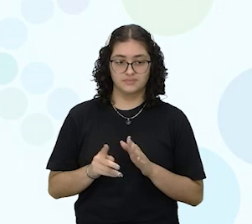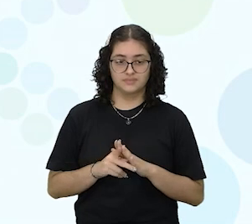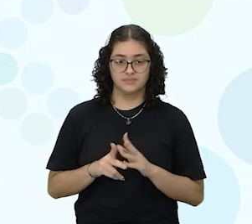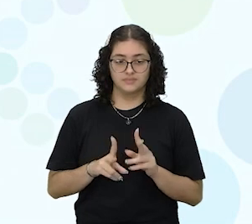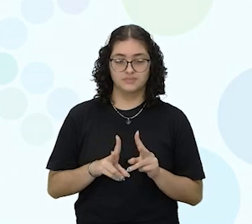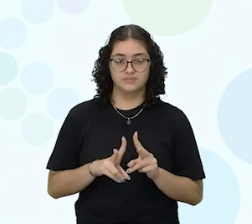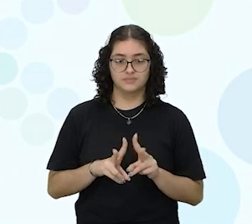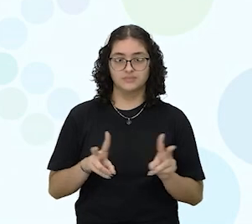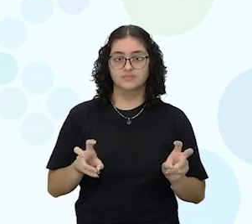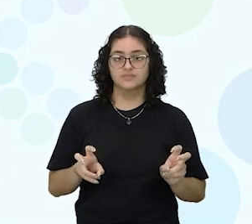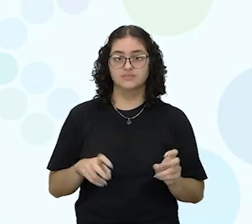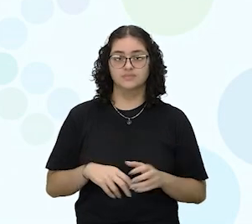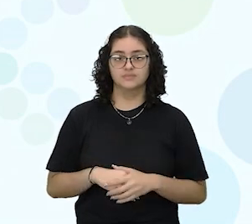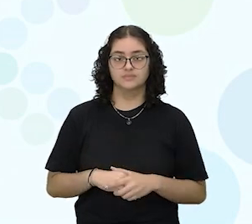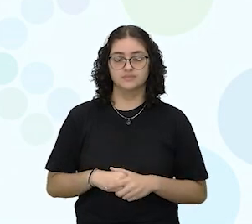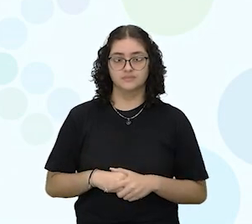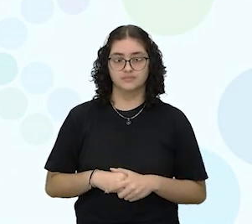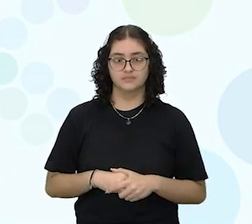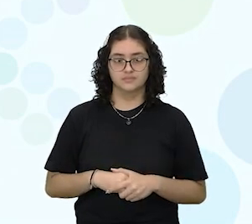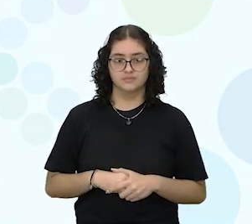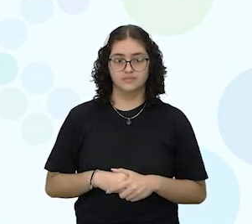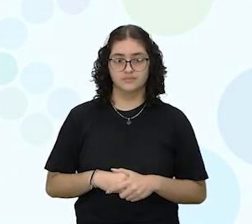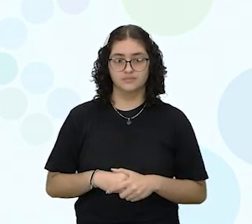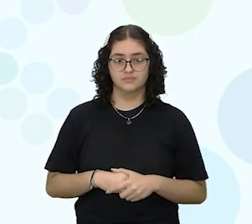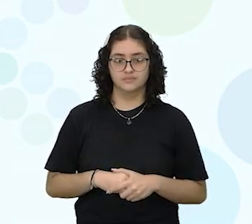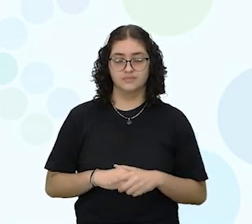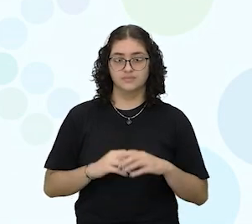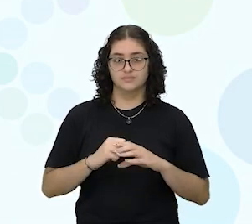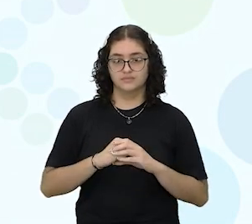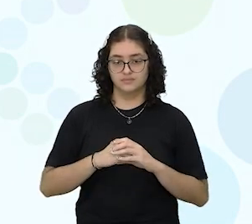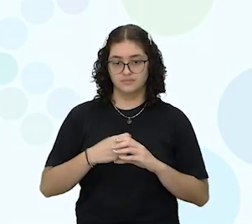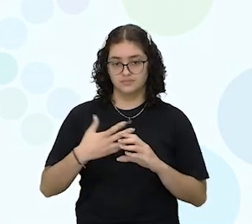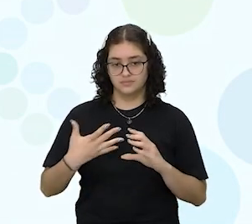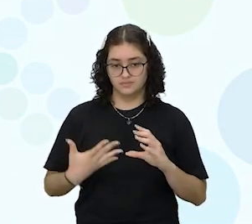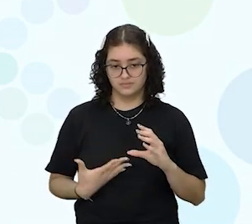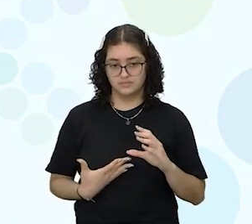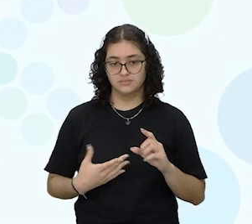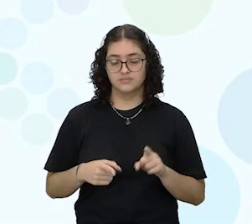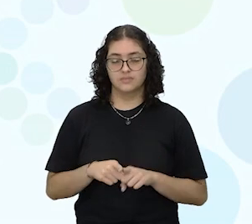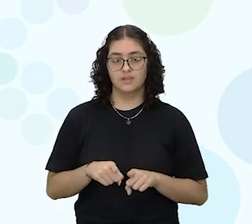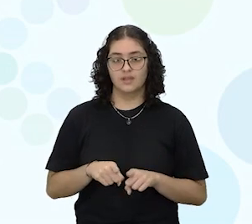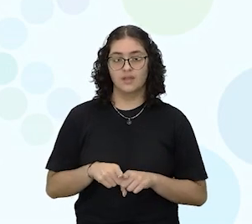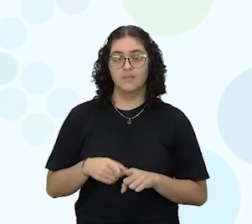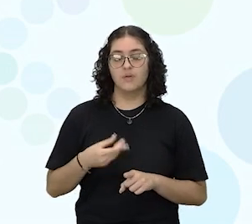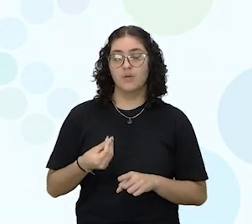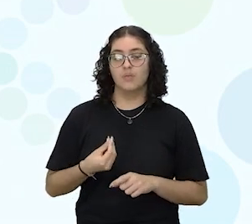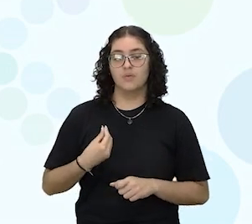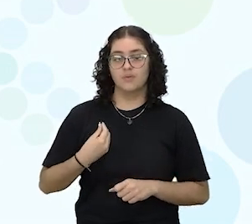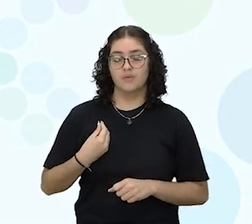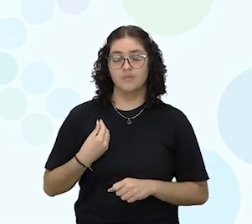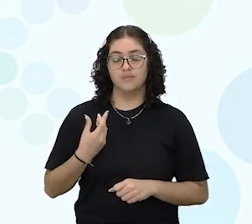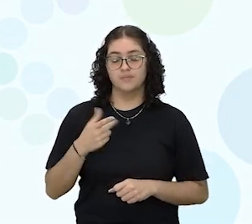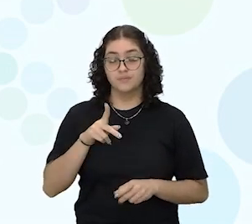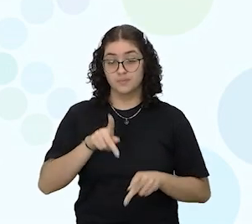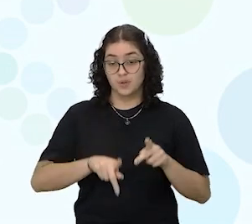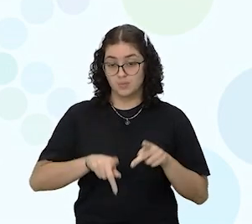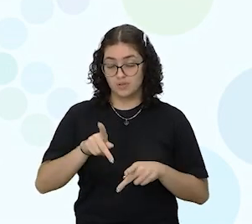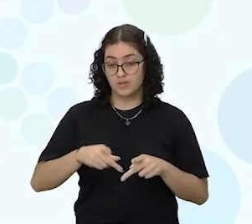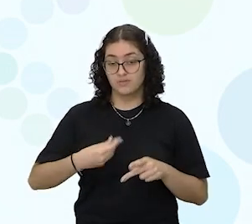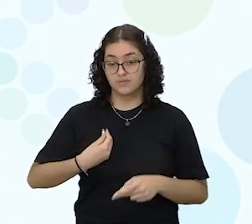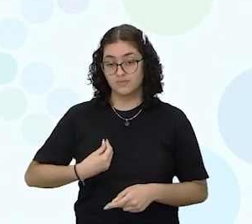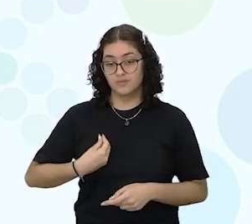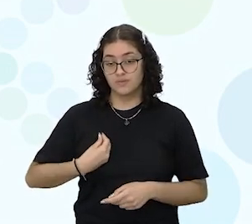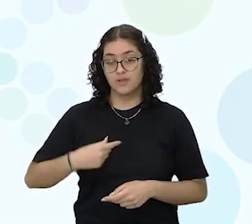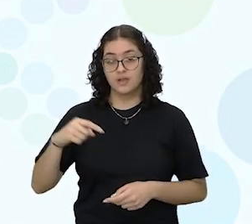aí, cujo tema dessa atividade 4 é Características e Condições da População